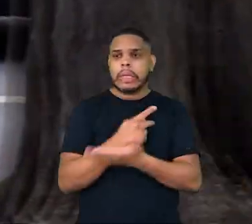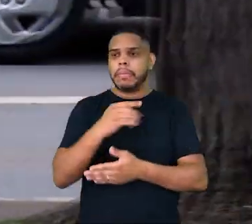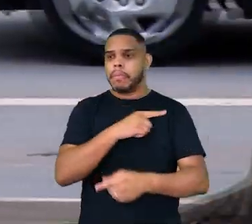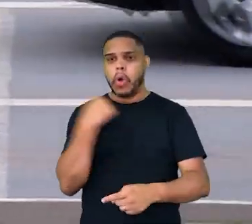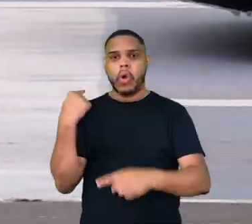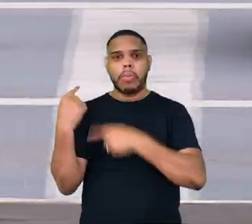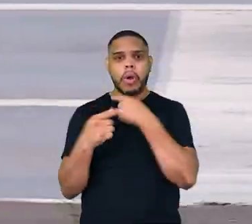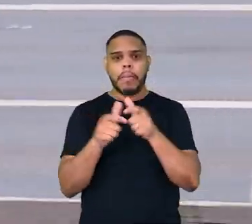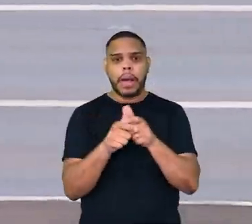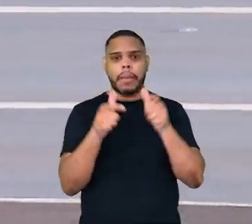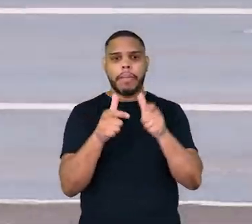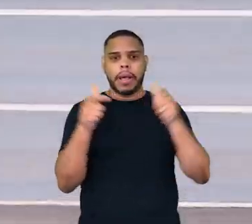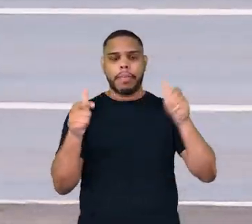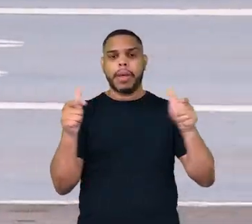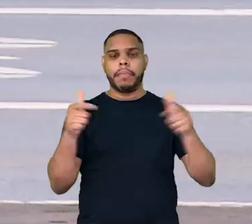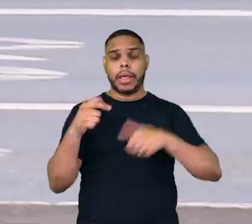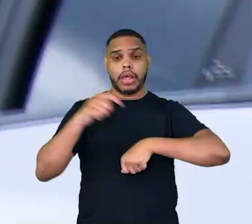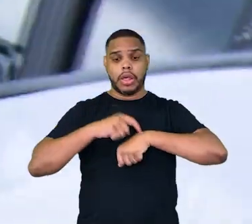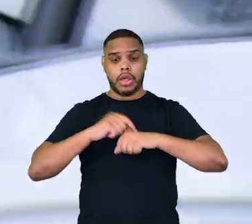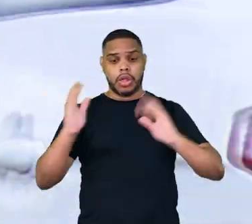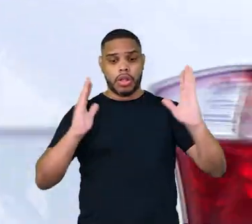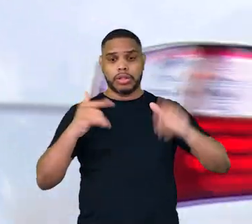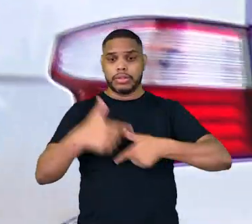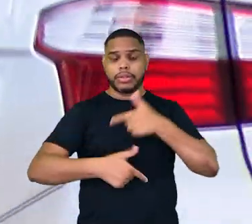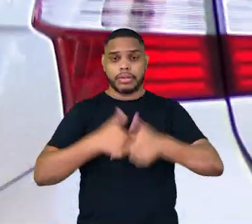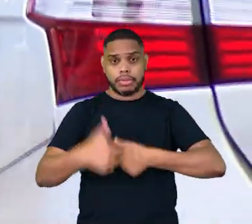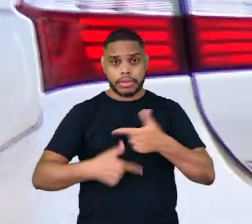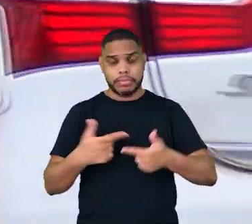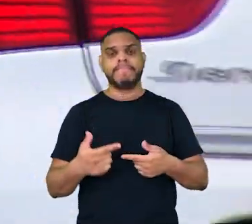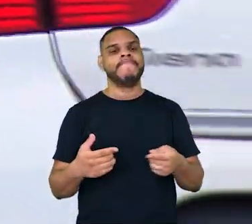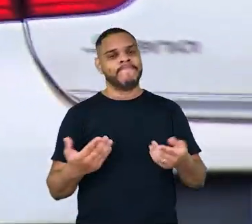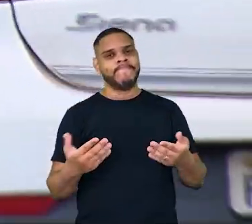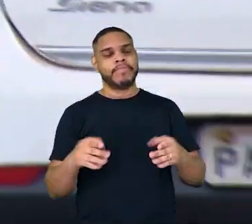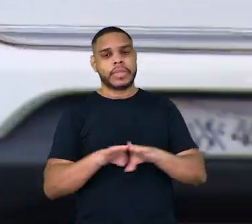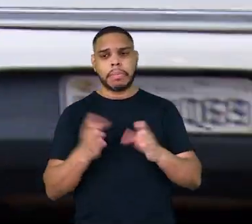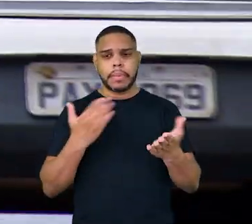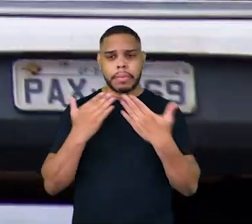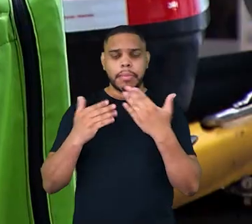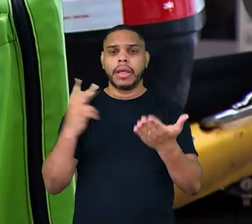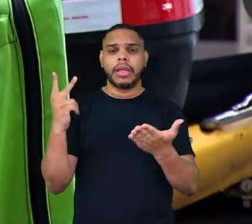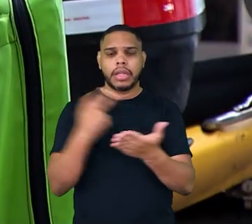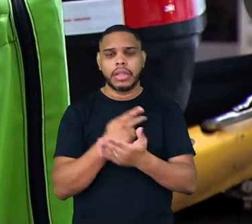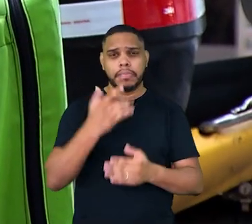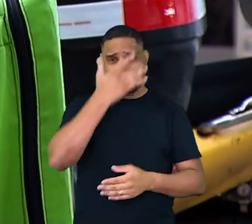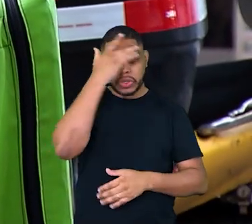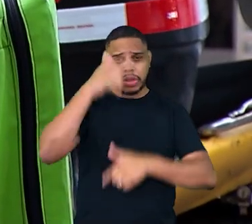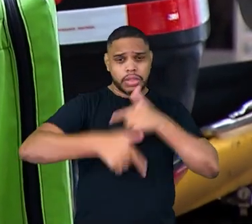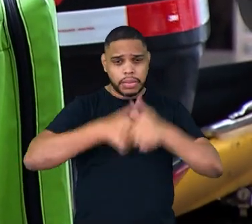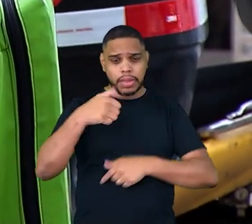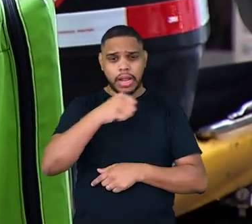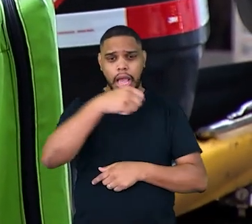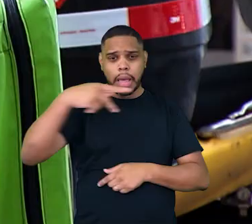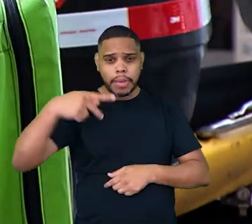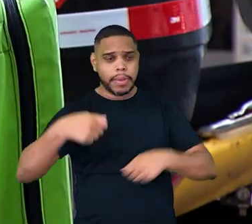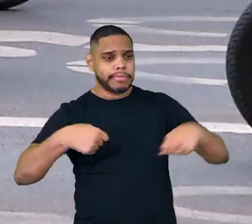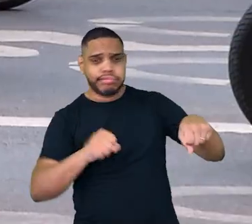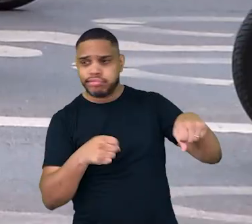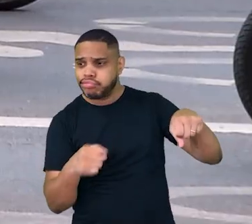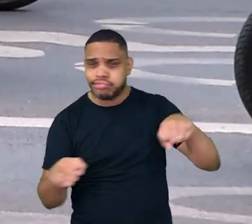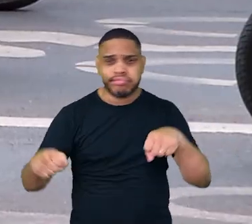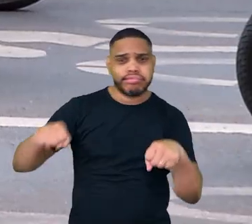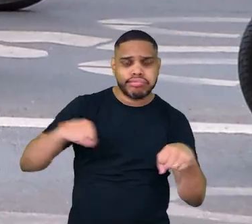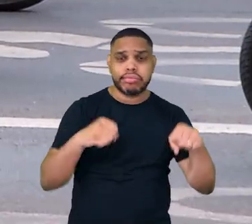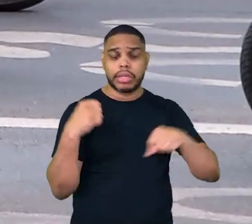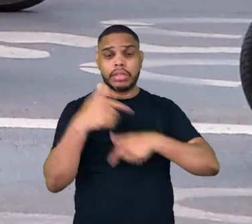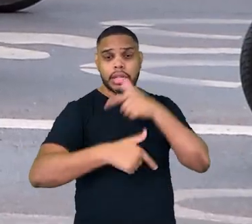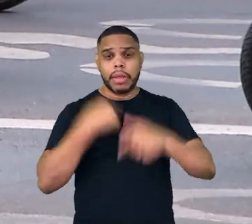registrou mortes durante a jornada de trabalho. A discussão expôs principalmente a realidade dos entregadores de aplicativos, que